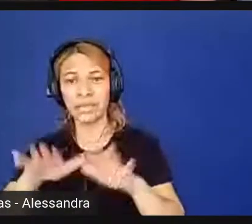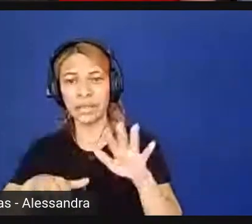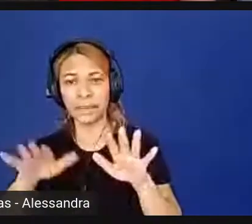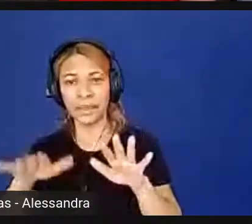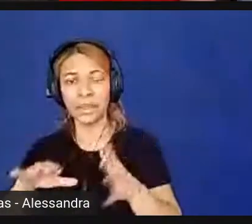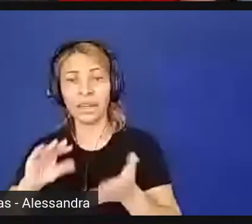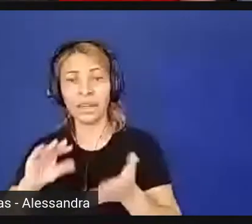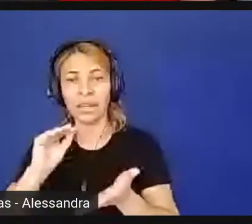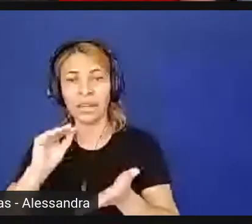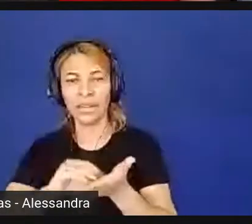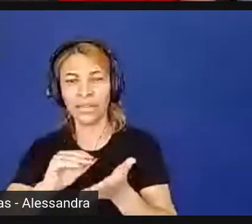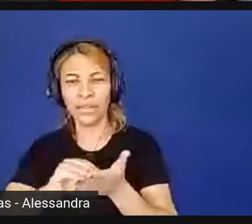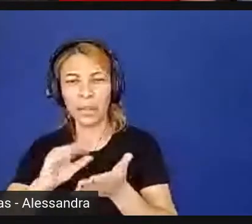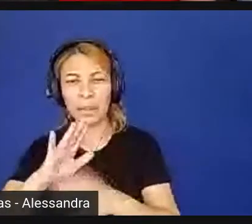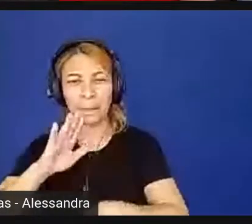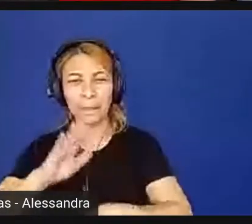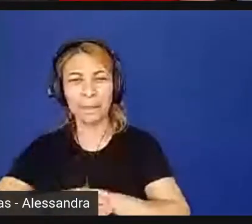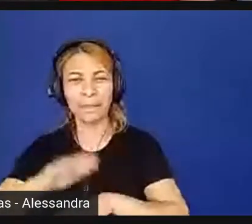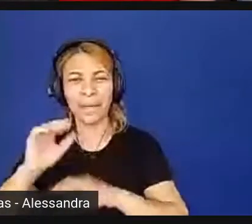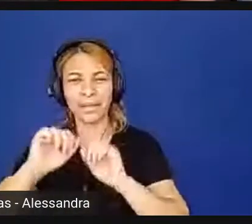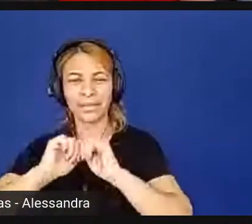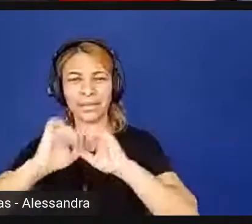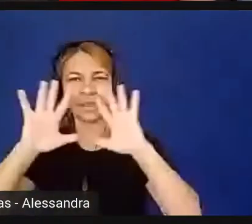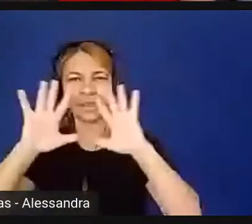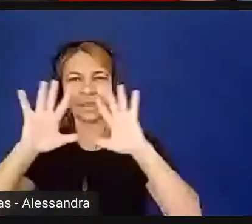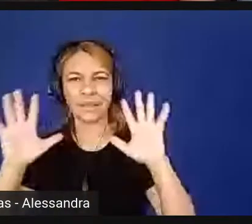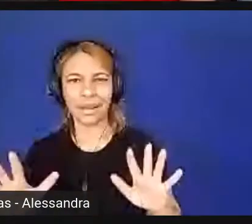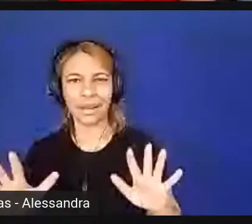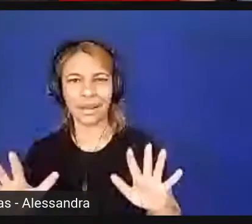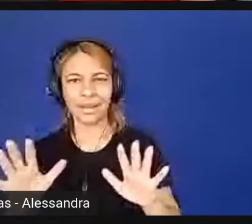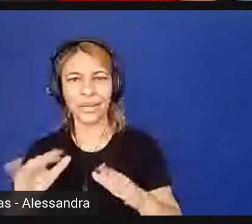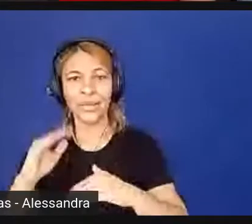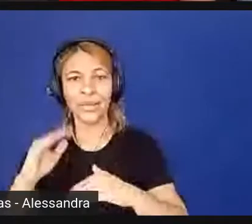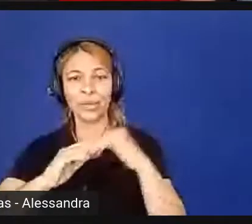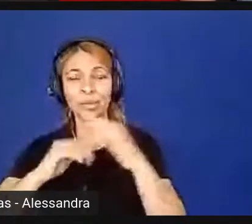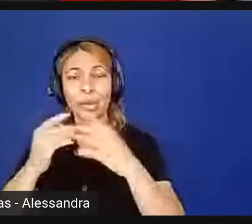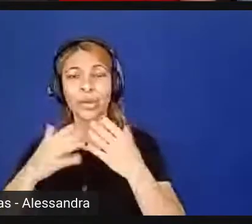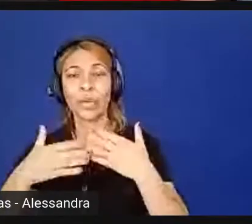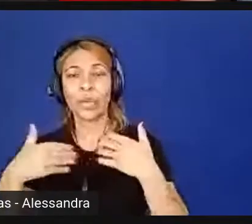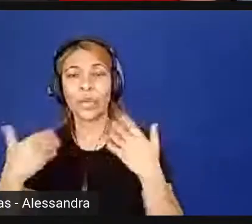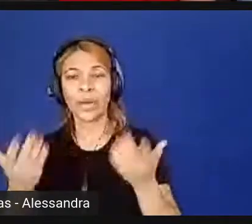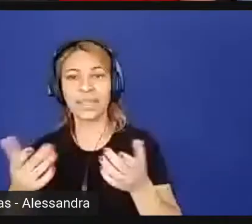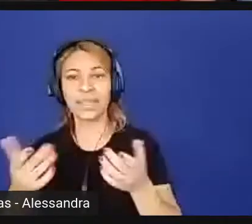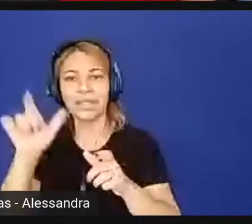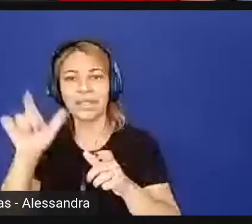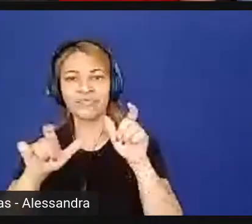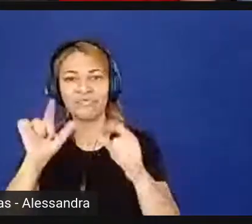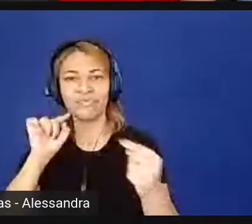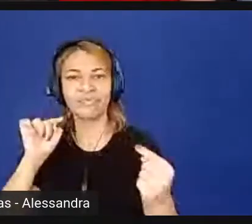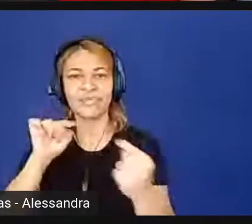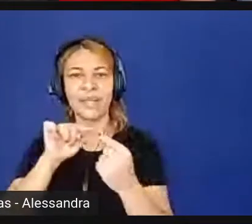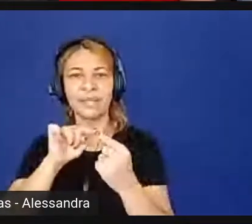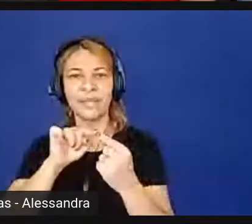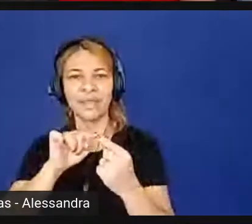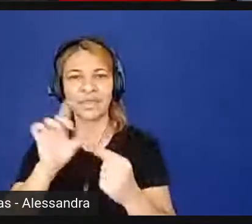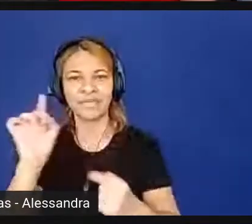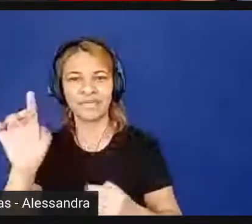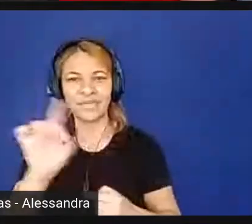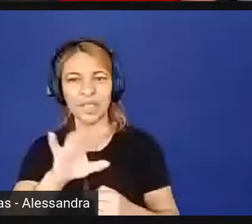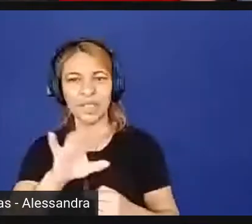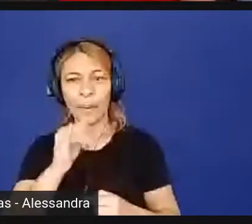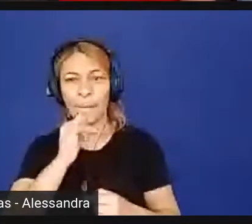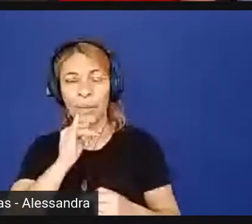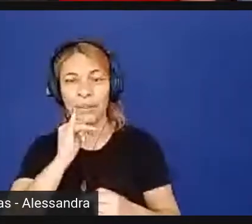mais clareza dos entes a respeito de quais são as metas e indicadores. Eu vou tomar exemplo uma Casa